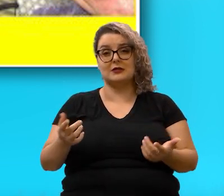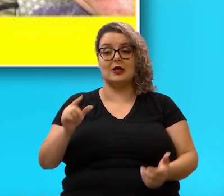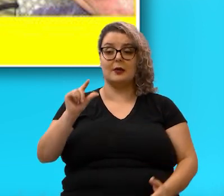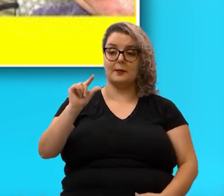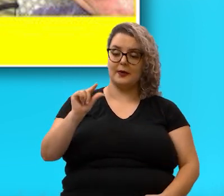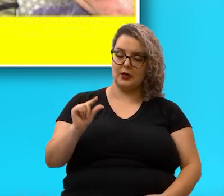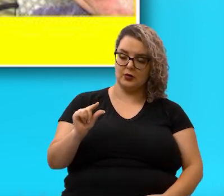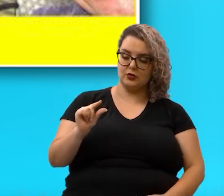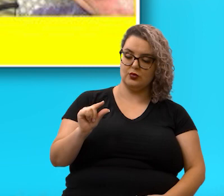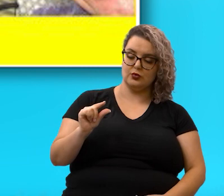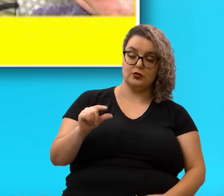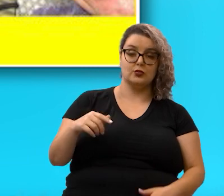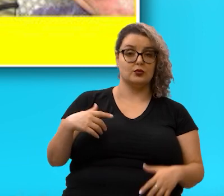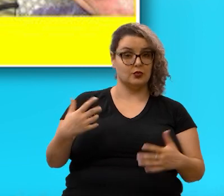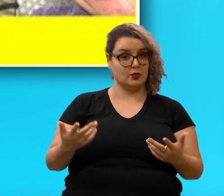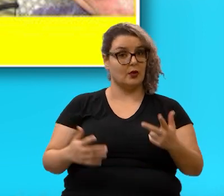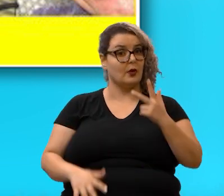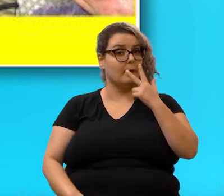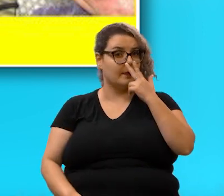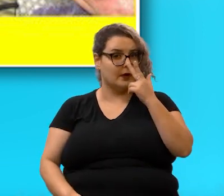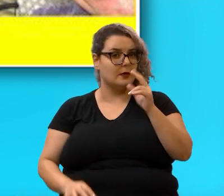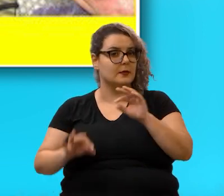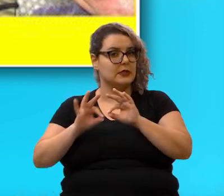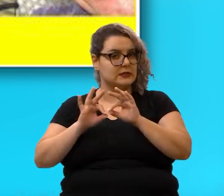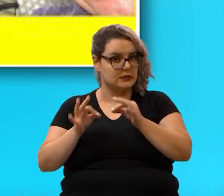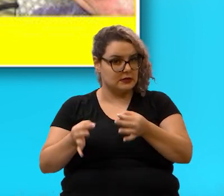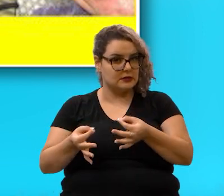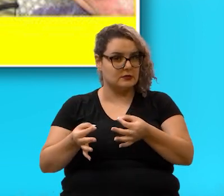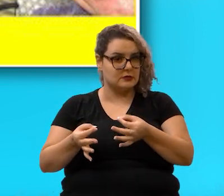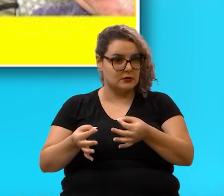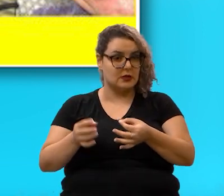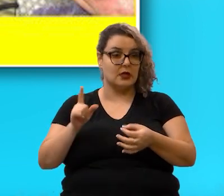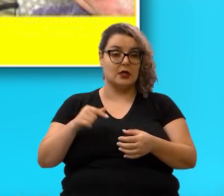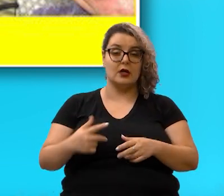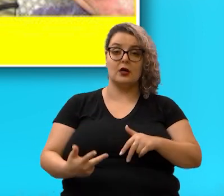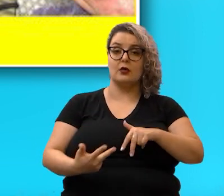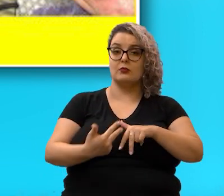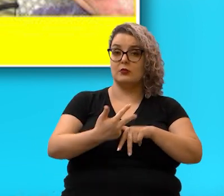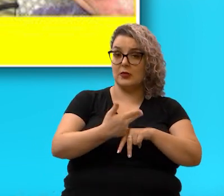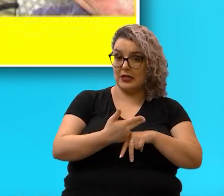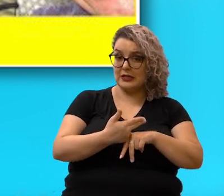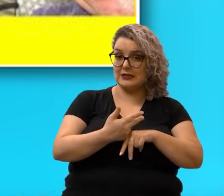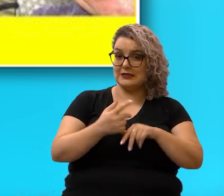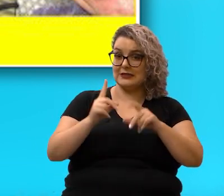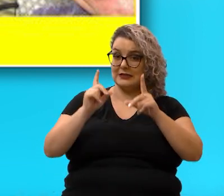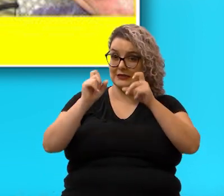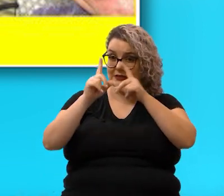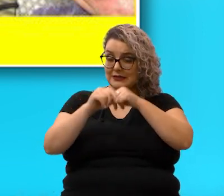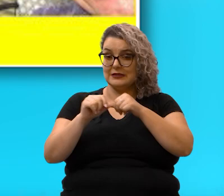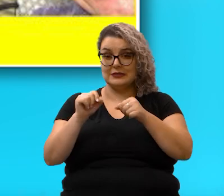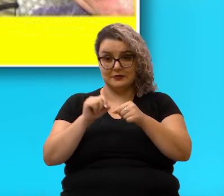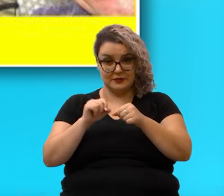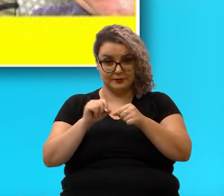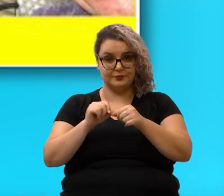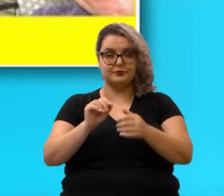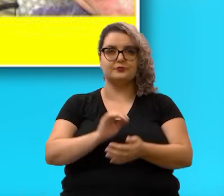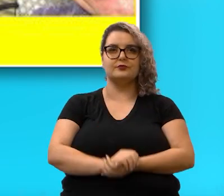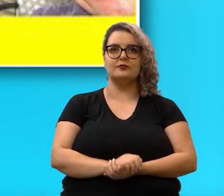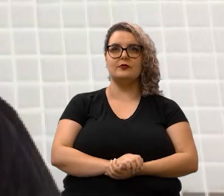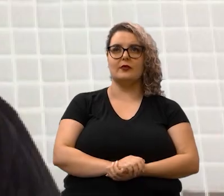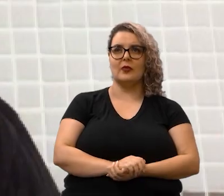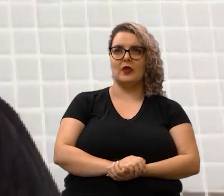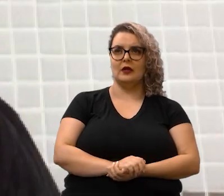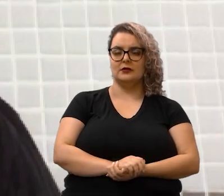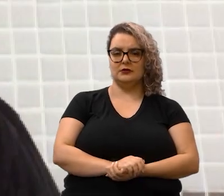ser menor, apesar de parecer mais simples, é uma cirurgia muito mais complexa de ser realizada, né?